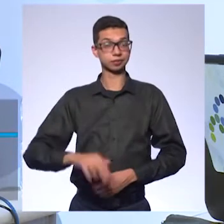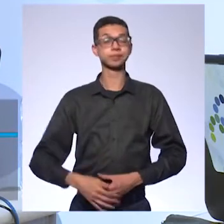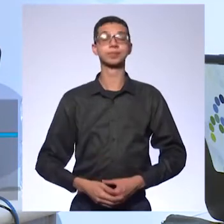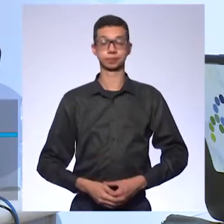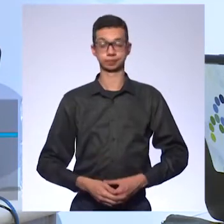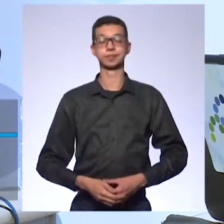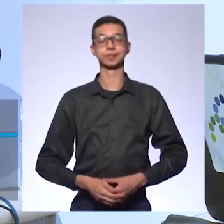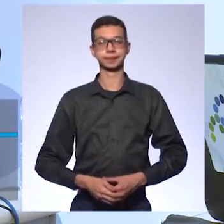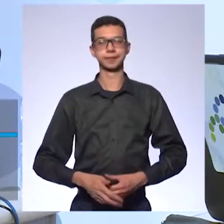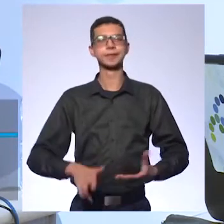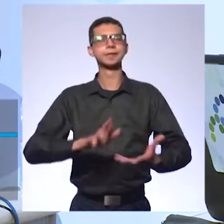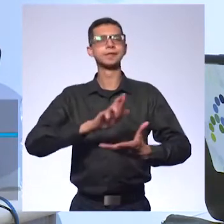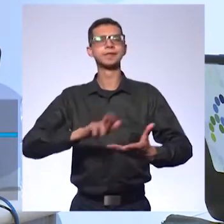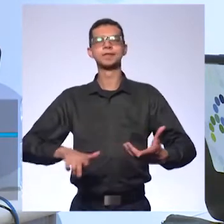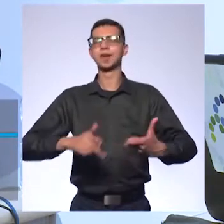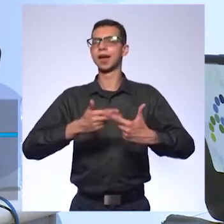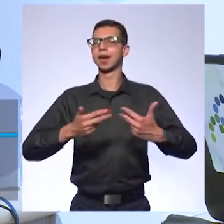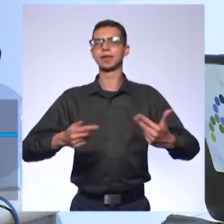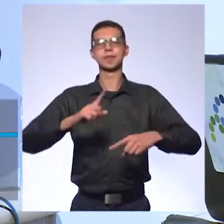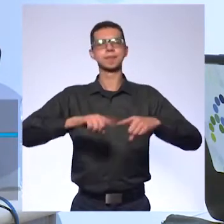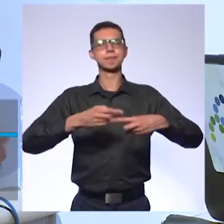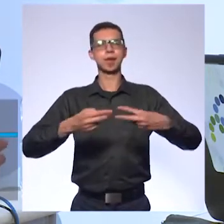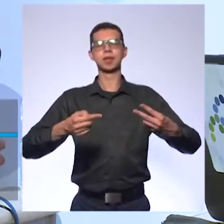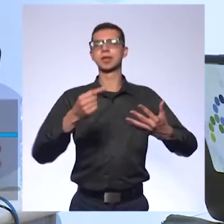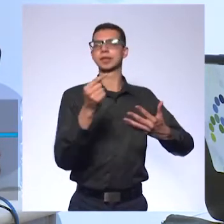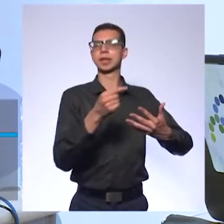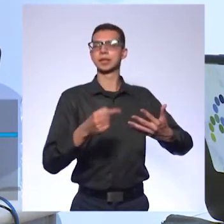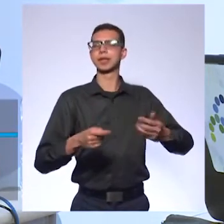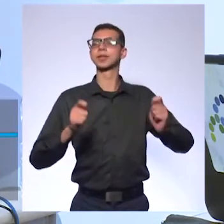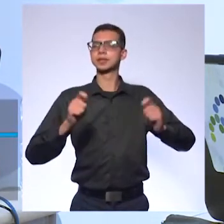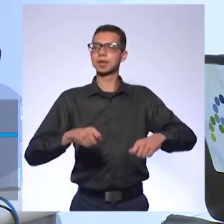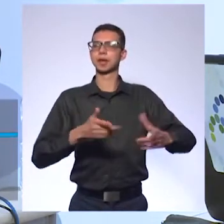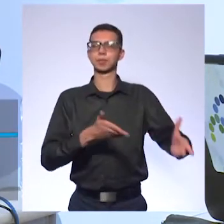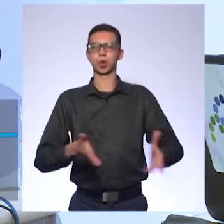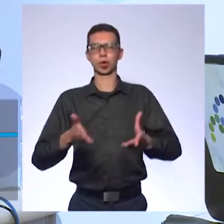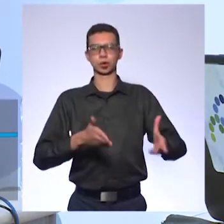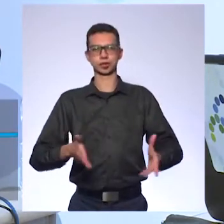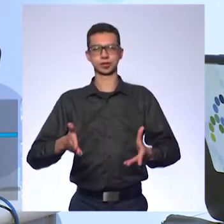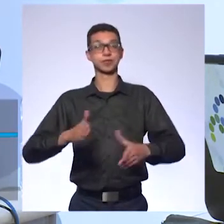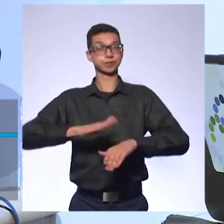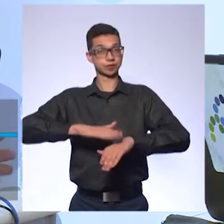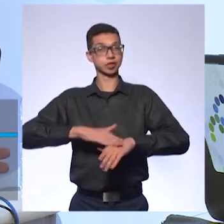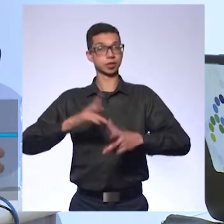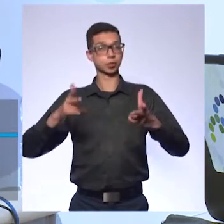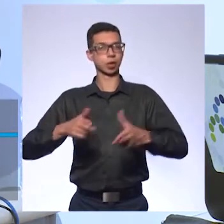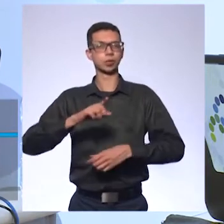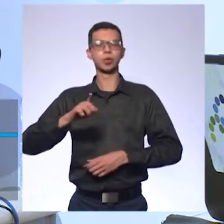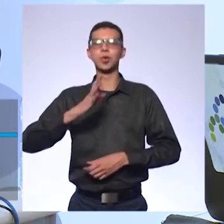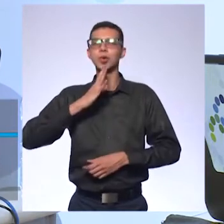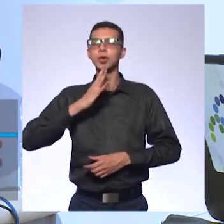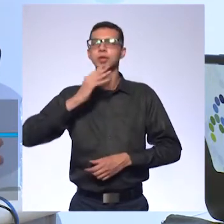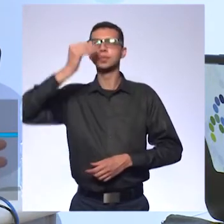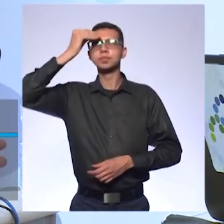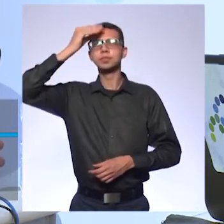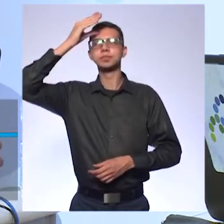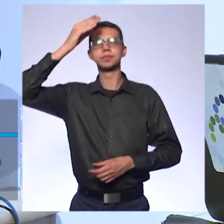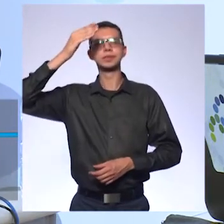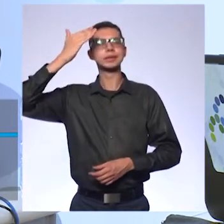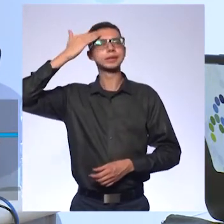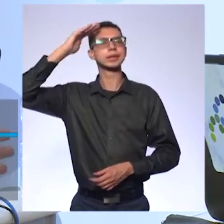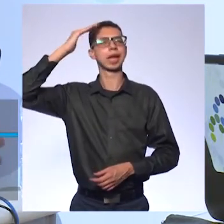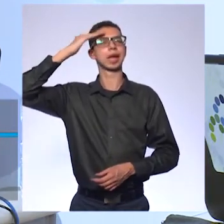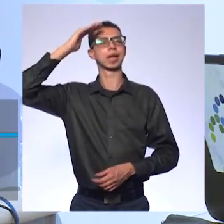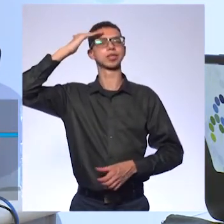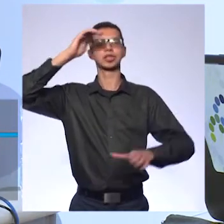né, que realmente a gente consegue aprofundar os nossos conhecimentos sobre a questão dos recursos e essa discussão,